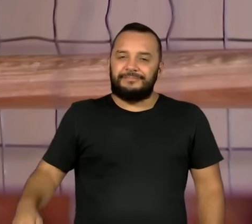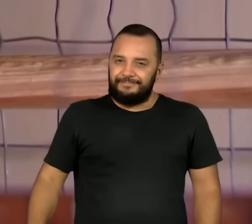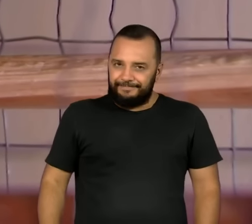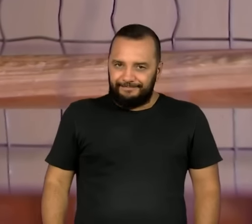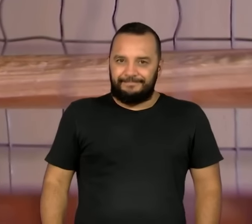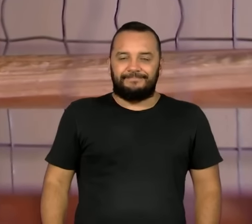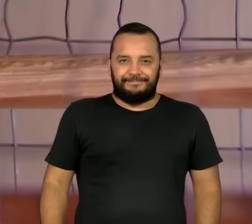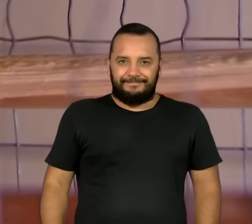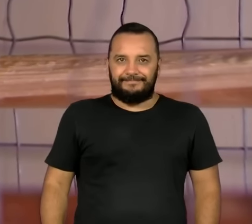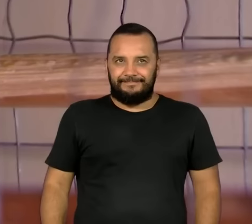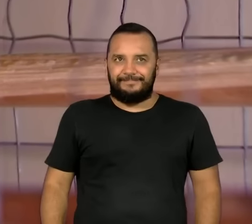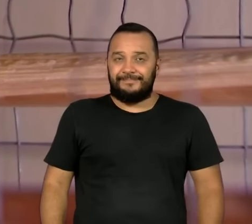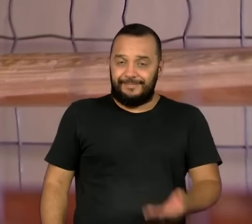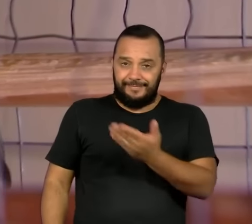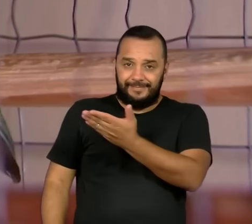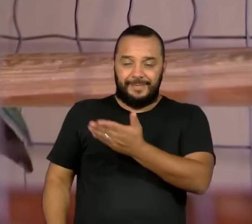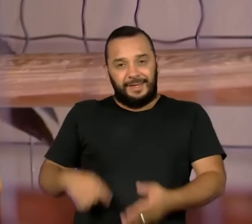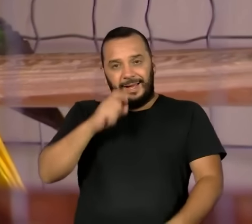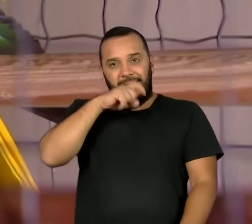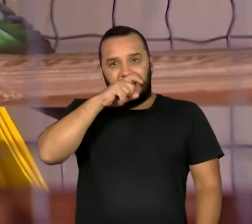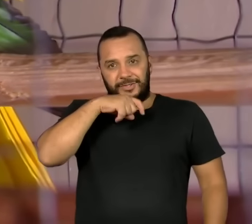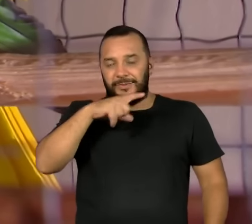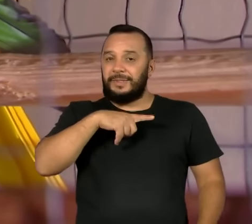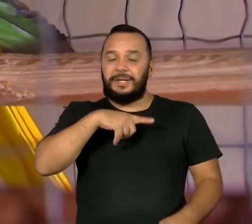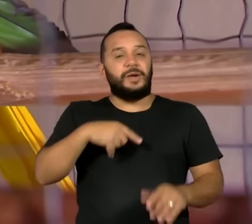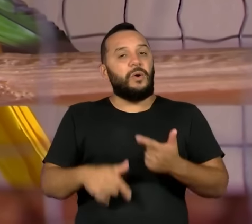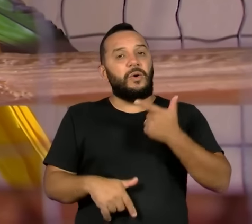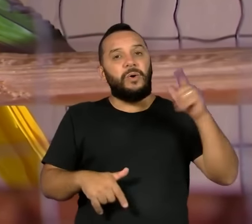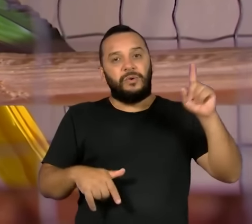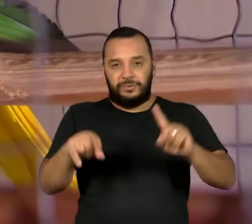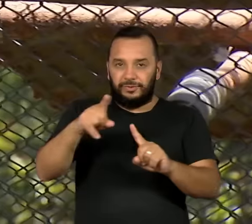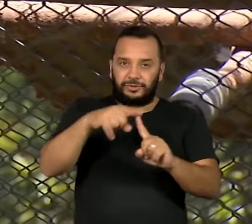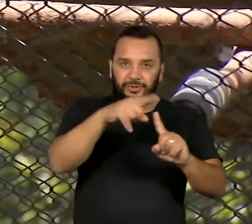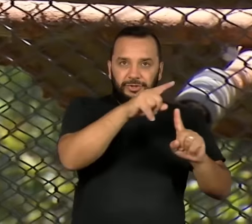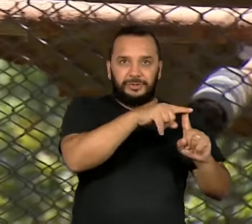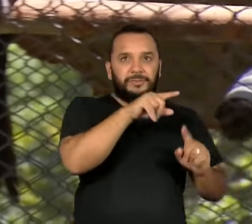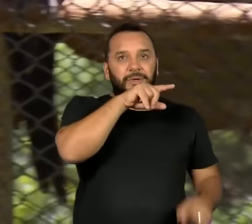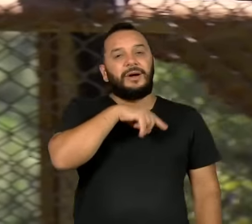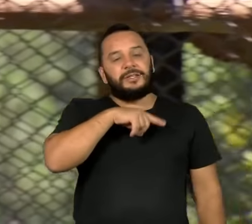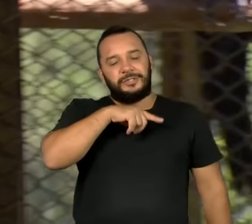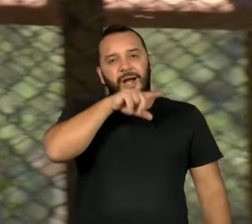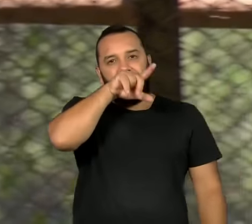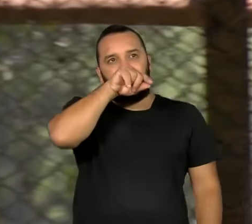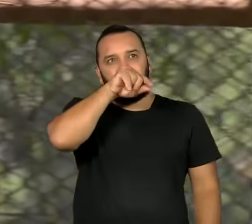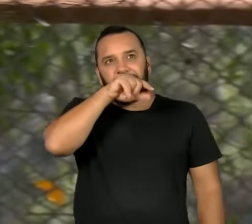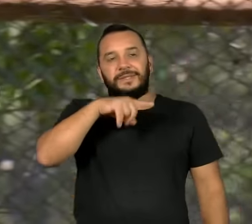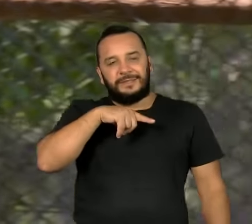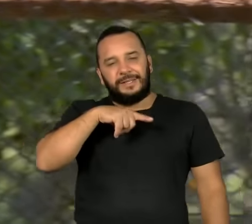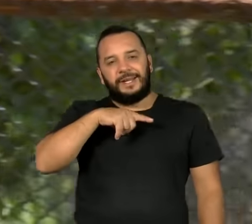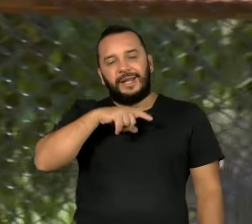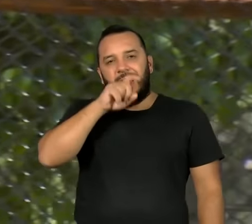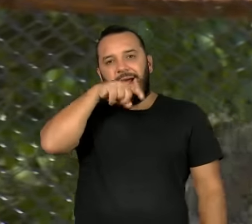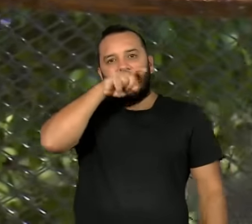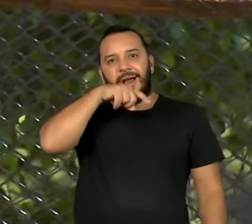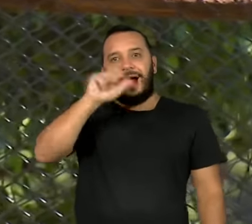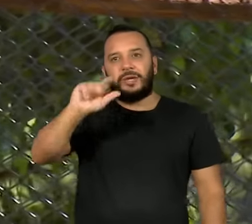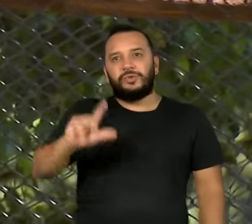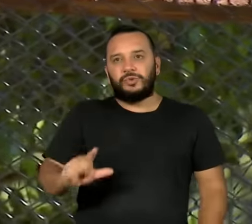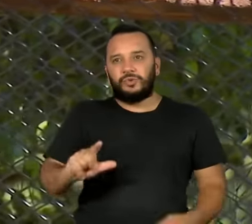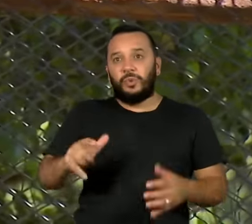Além das arara jubas, a Fundação abriga outras espécies de aves, como a arara azul grande. O trabalho de